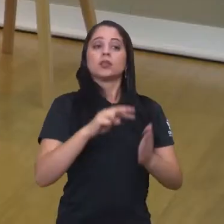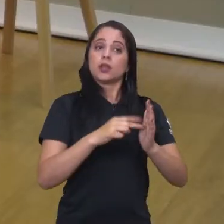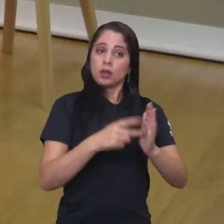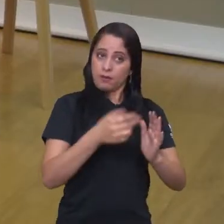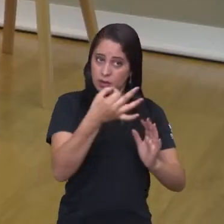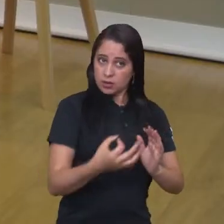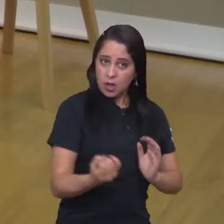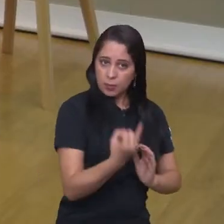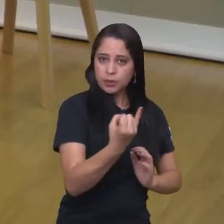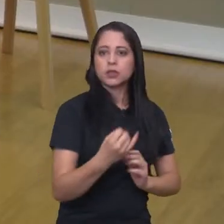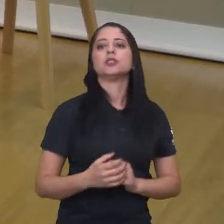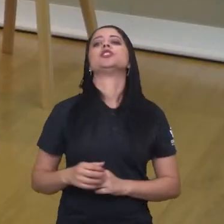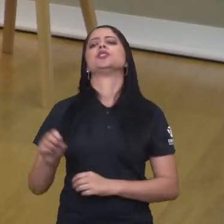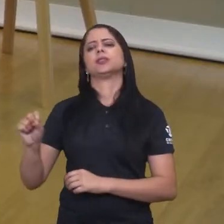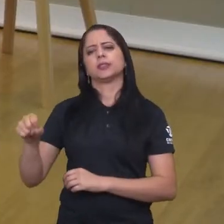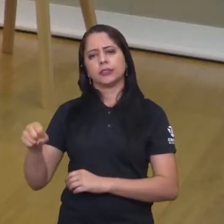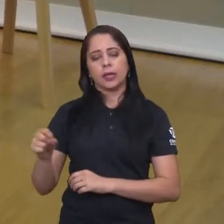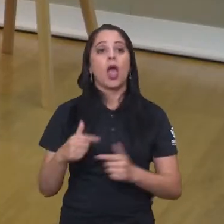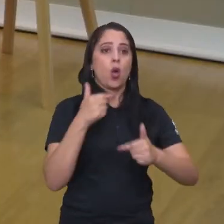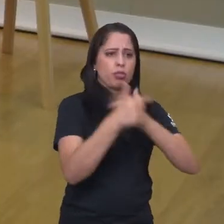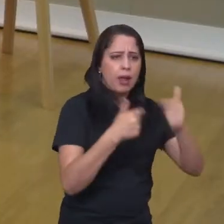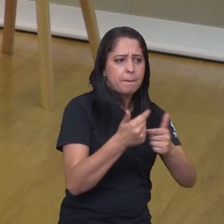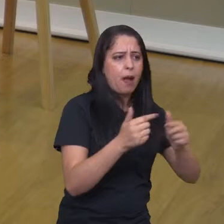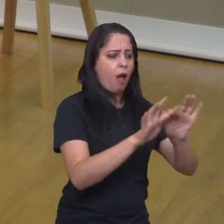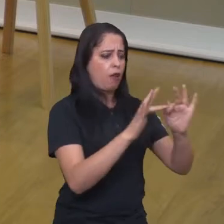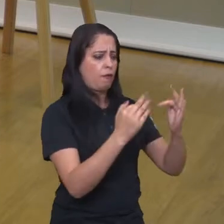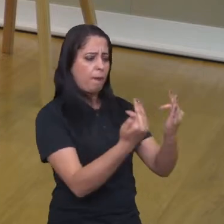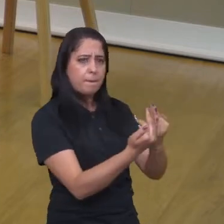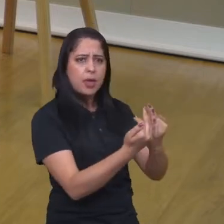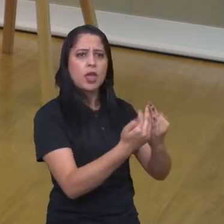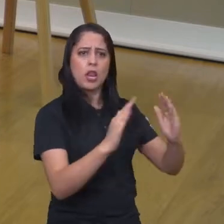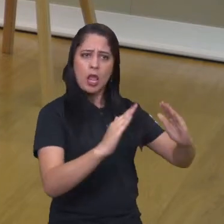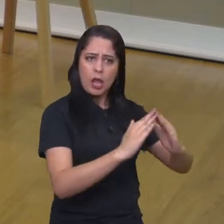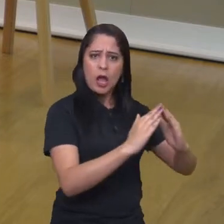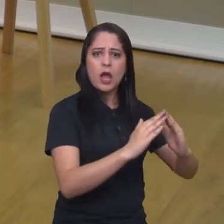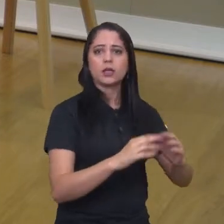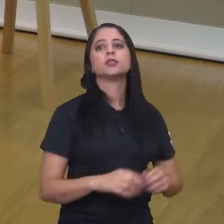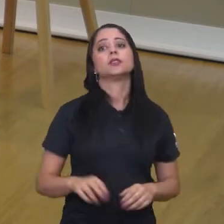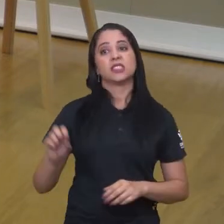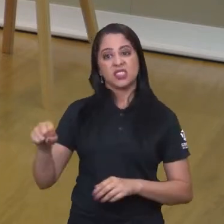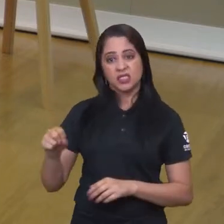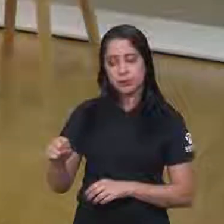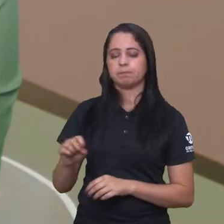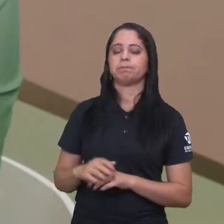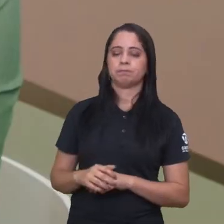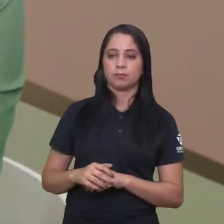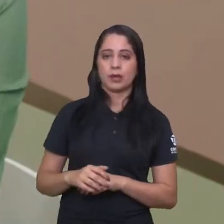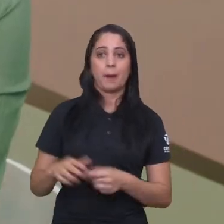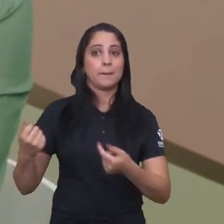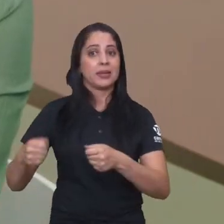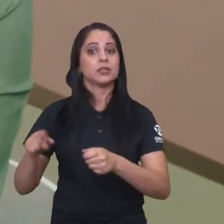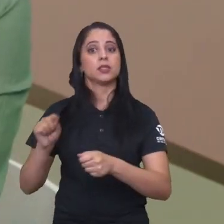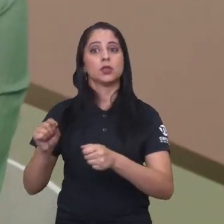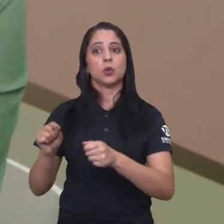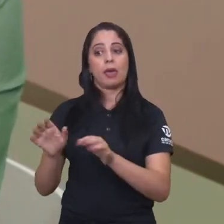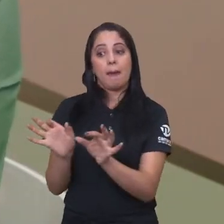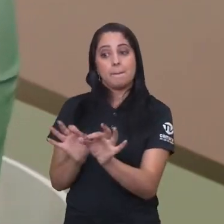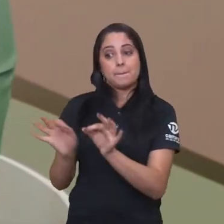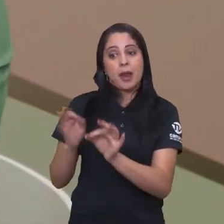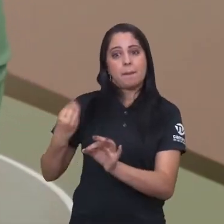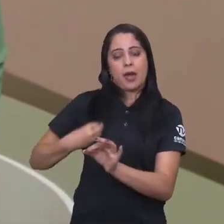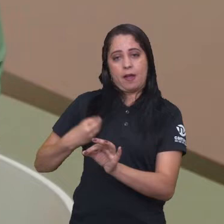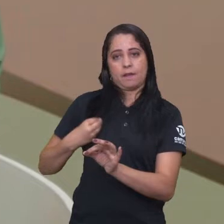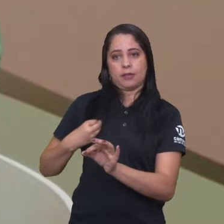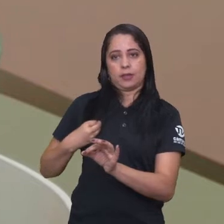São importantes. No trabalho, em casa, com a família. Eu falo que assim, para você produzir mais, você precisa planejar a sua vida. Quando a gente